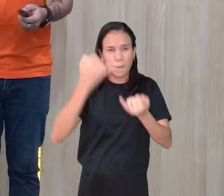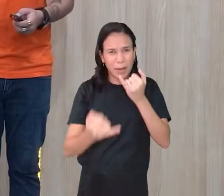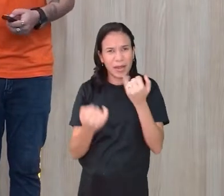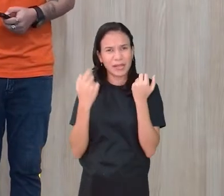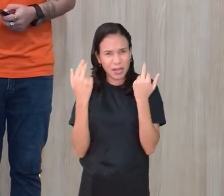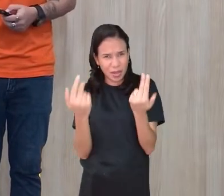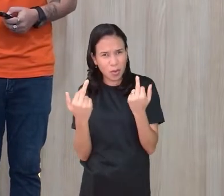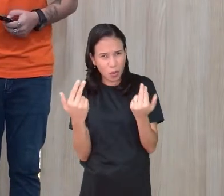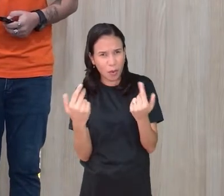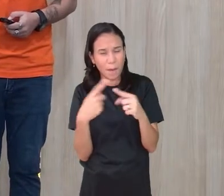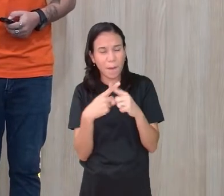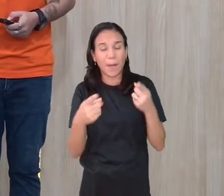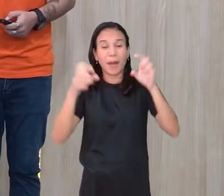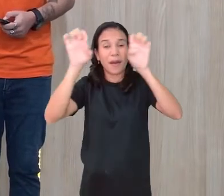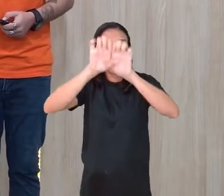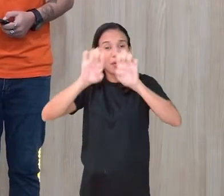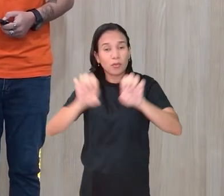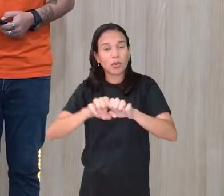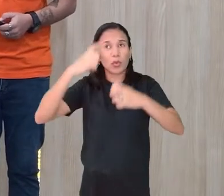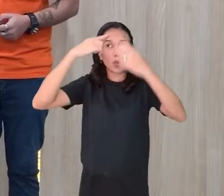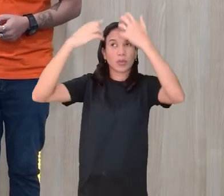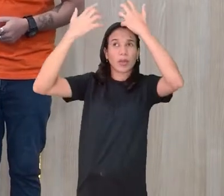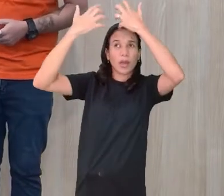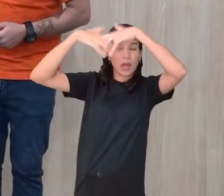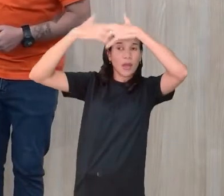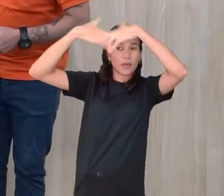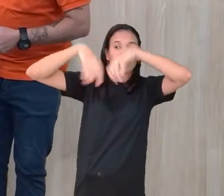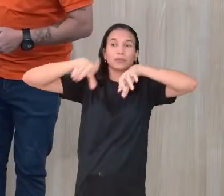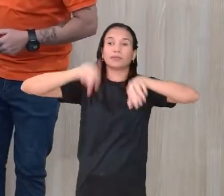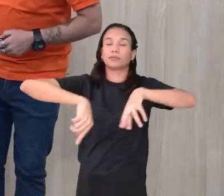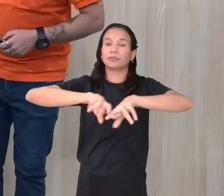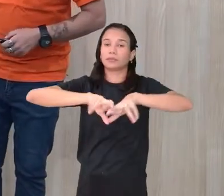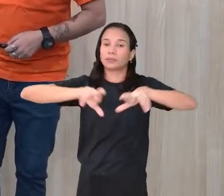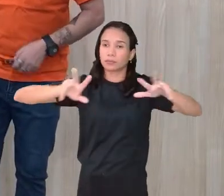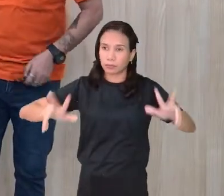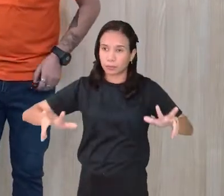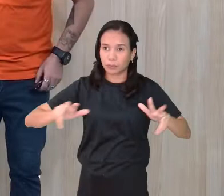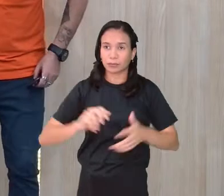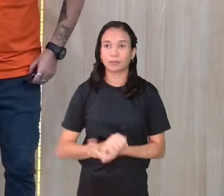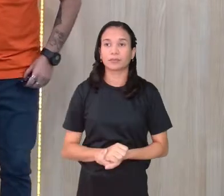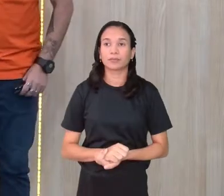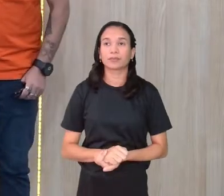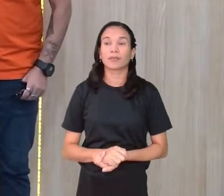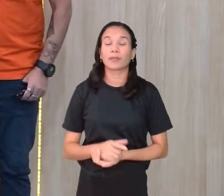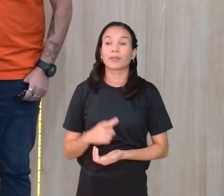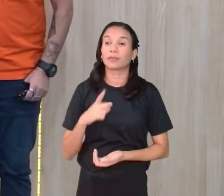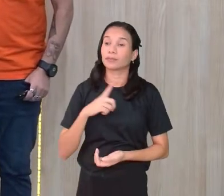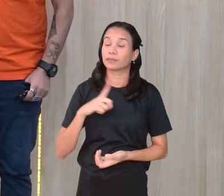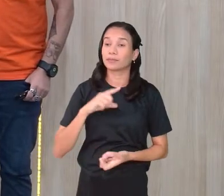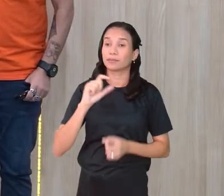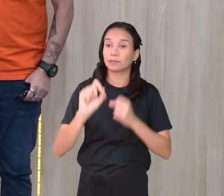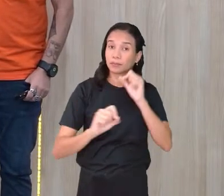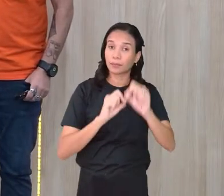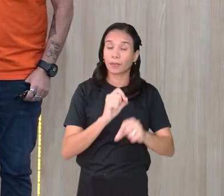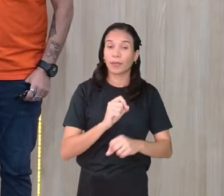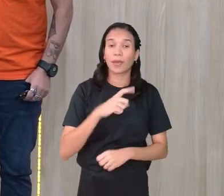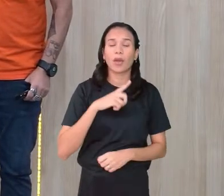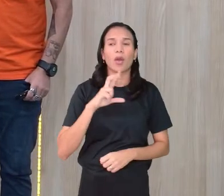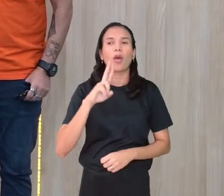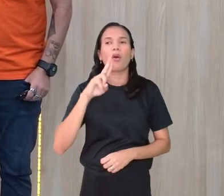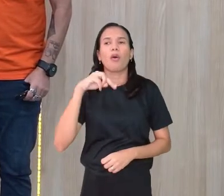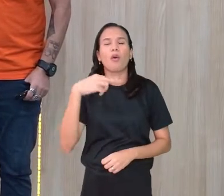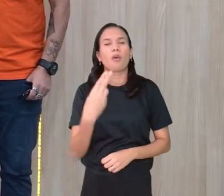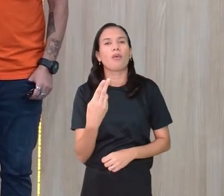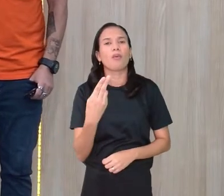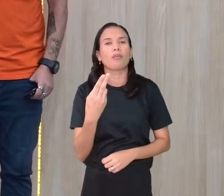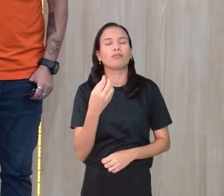mesmo resultado, mas a estrutura de raciocínio que a gente tem, ela se torna diferente, tá bom? Então, 3 vezes 4,